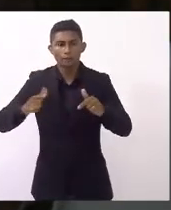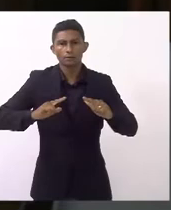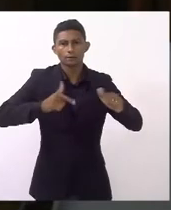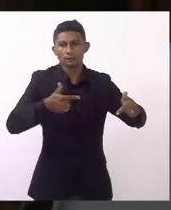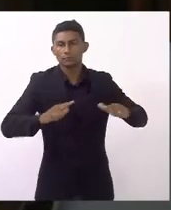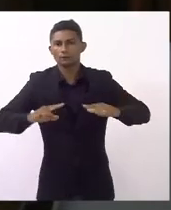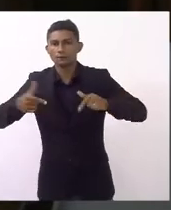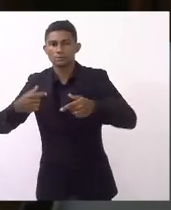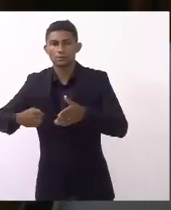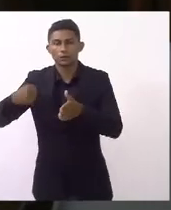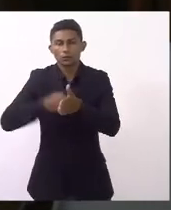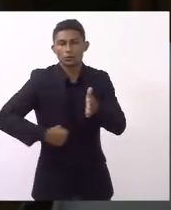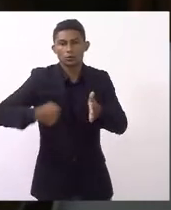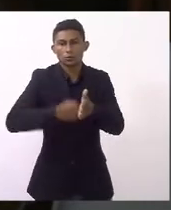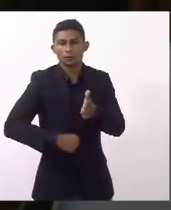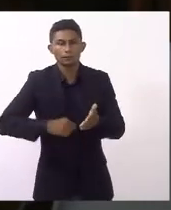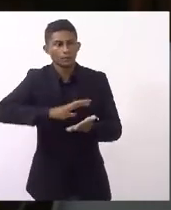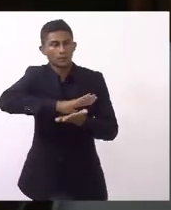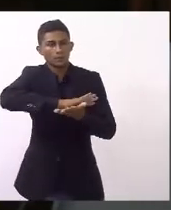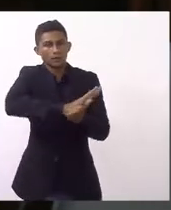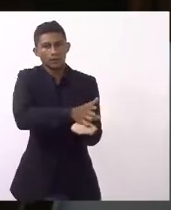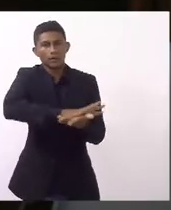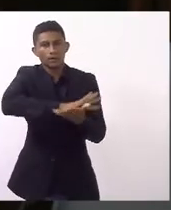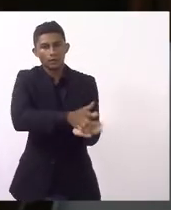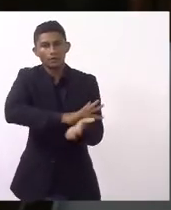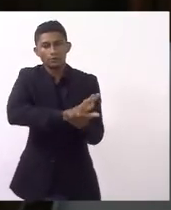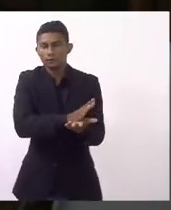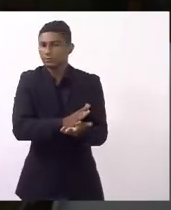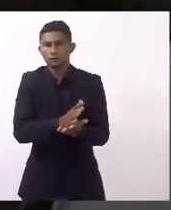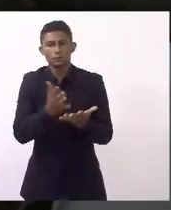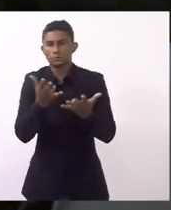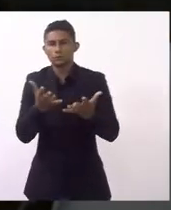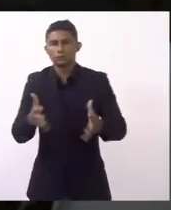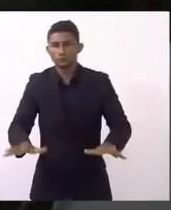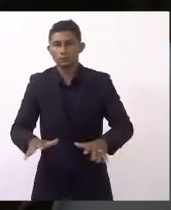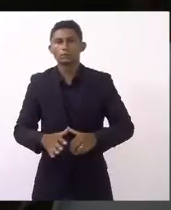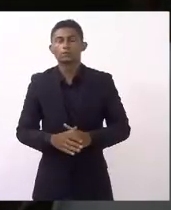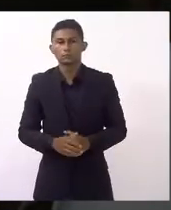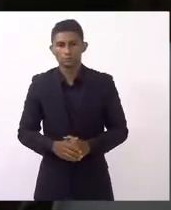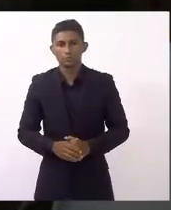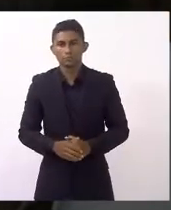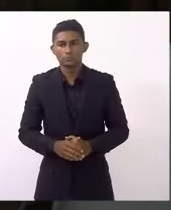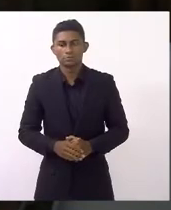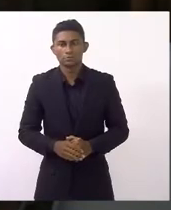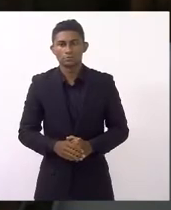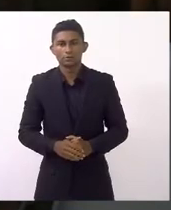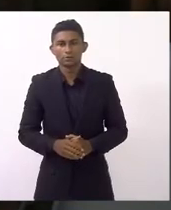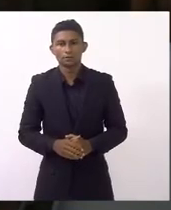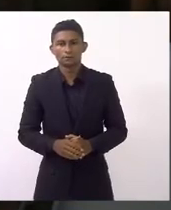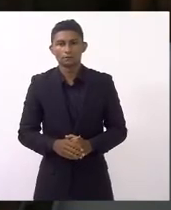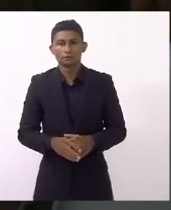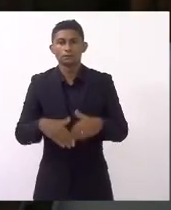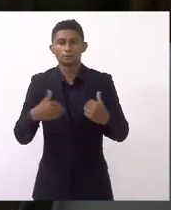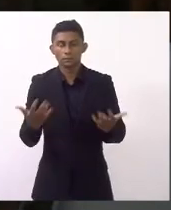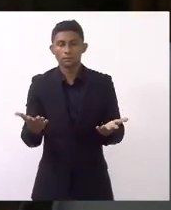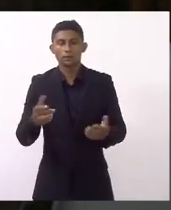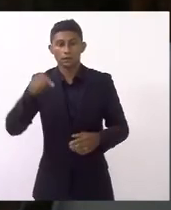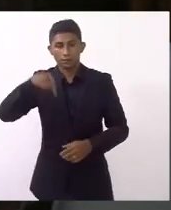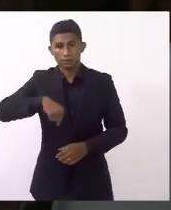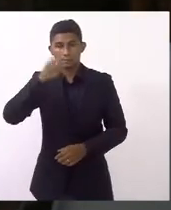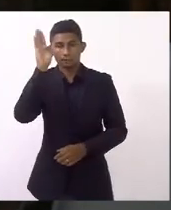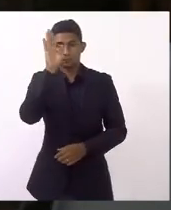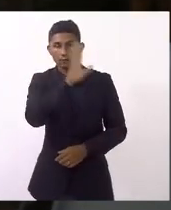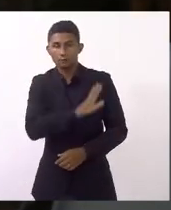contra toda forma de opressão contra toda forma de injustiça e contra Toda a forma de desigualdade e o nosso país